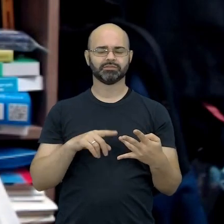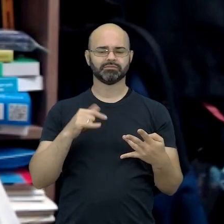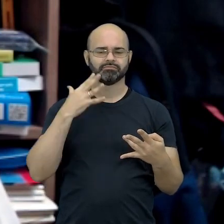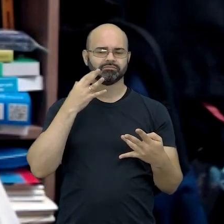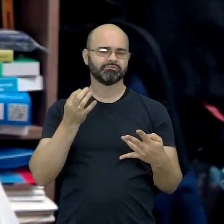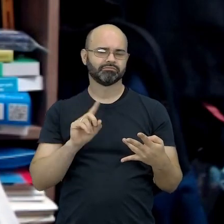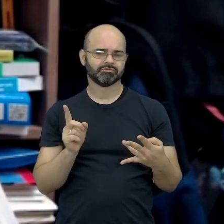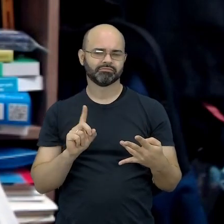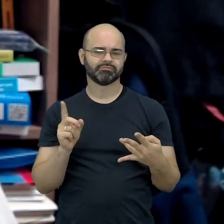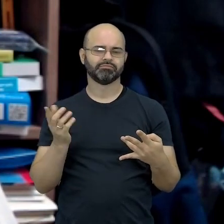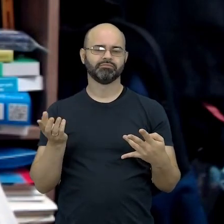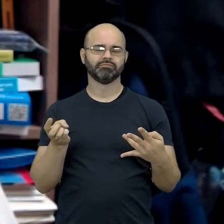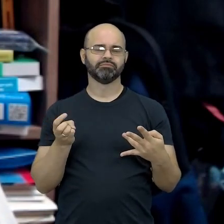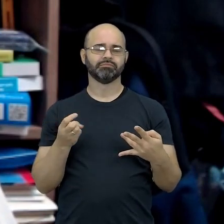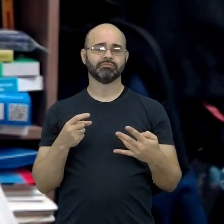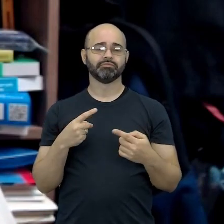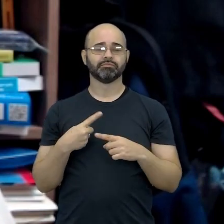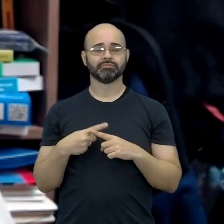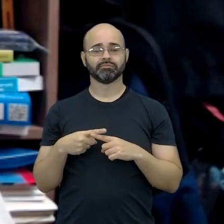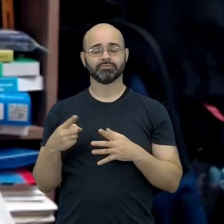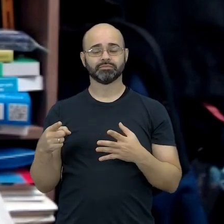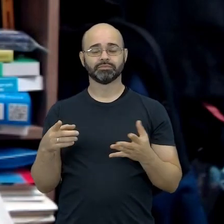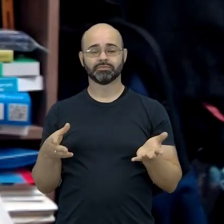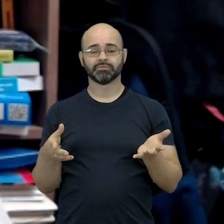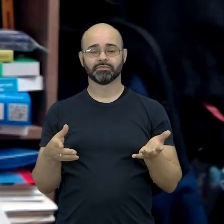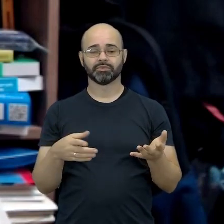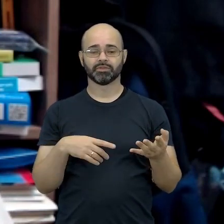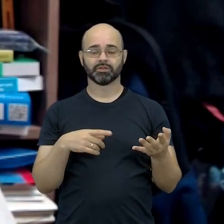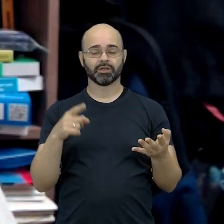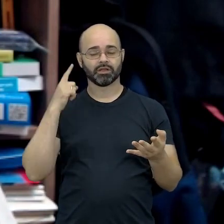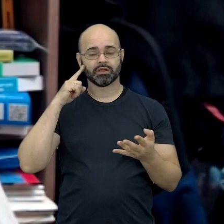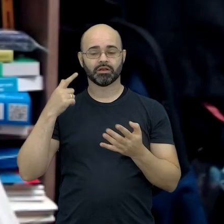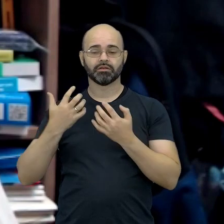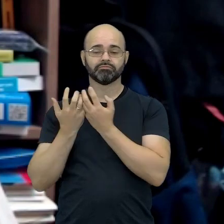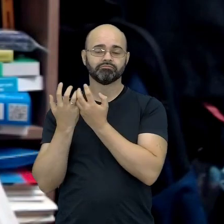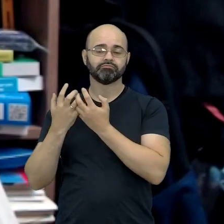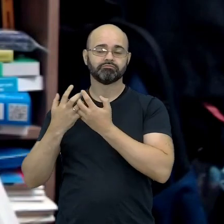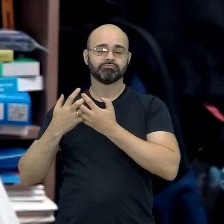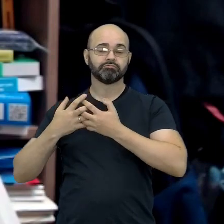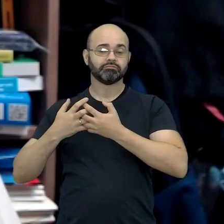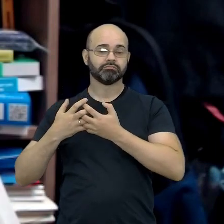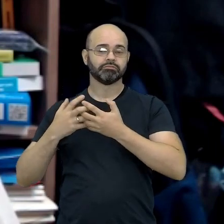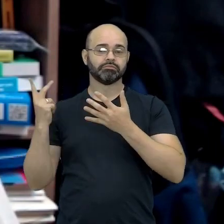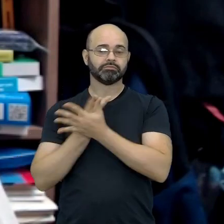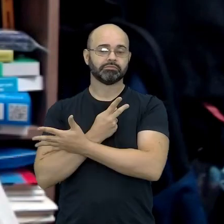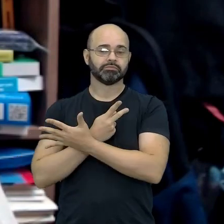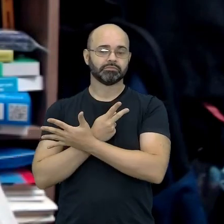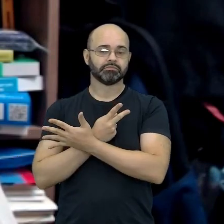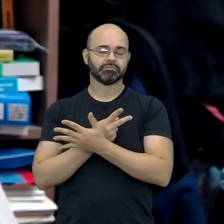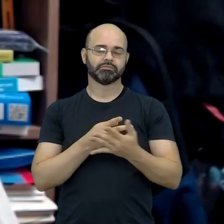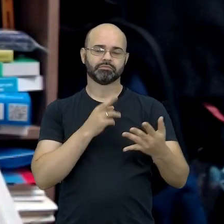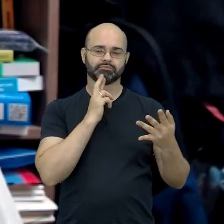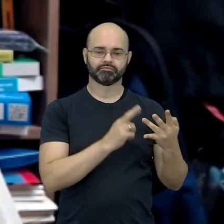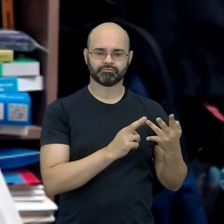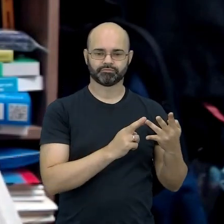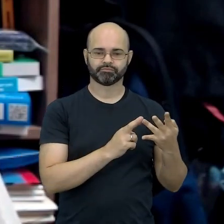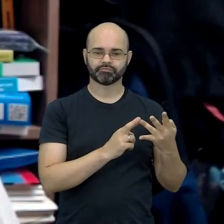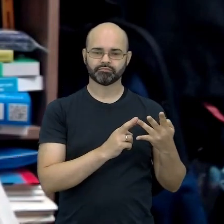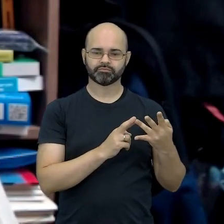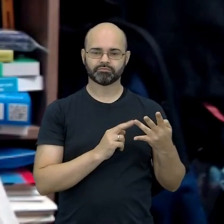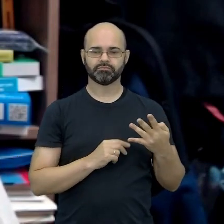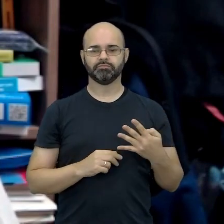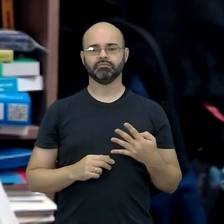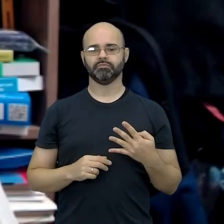naquele processo para que ele chegasse àquele distrator. Logo, a partir do momento que eu cheguei